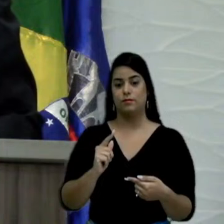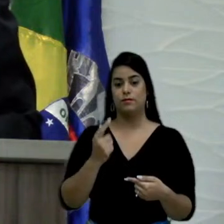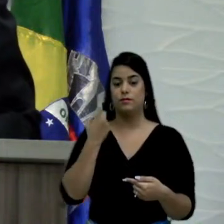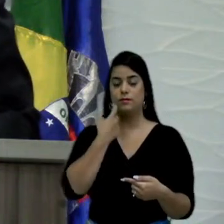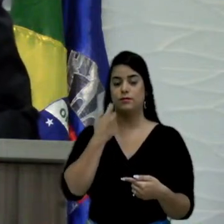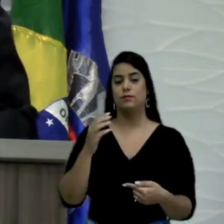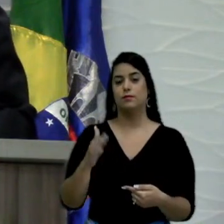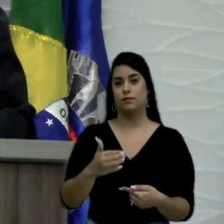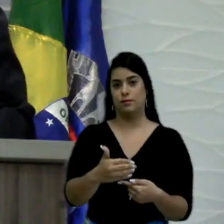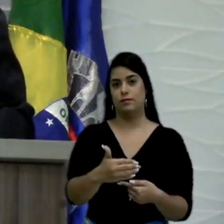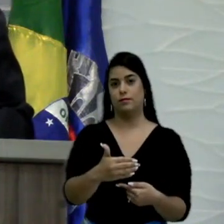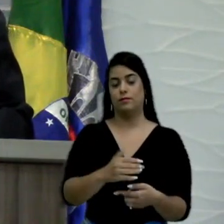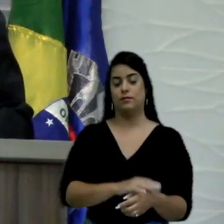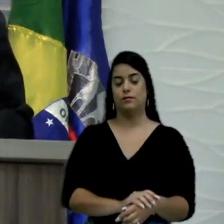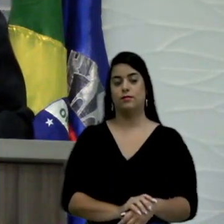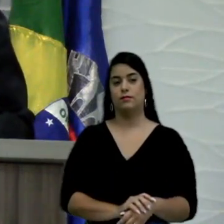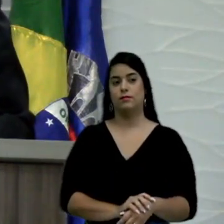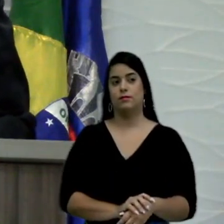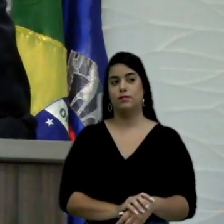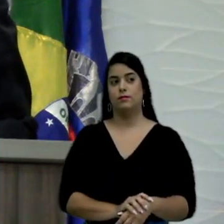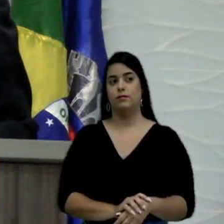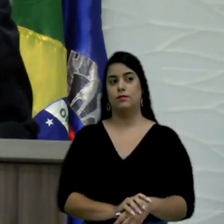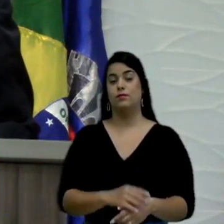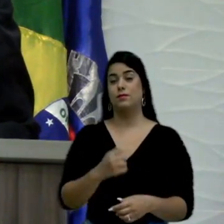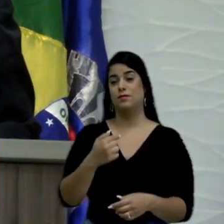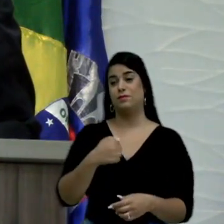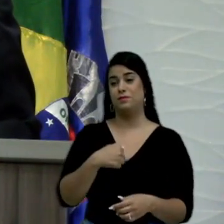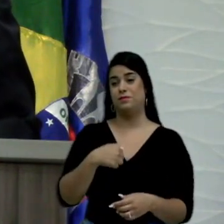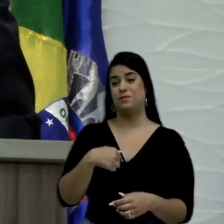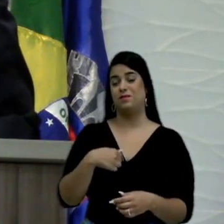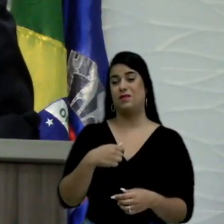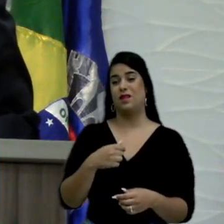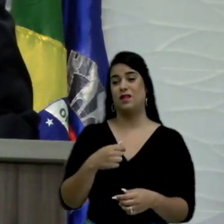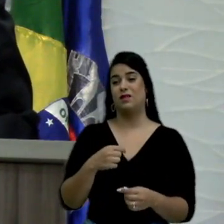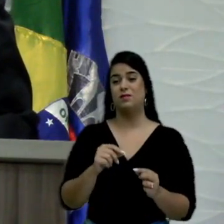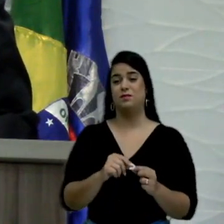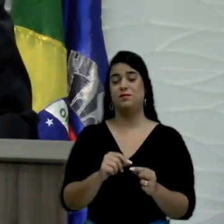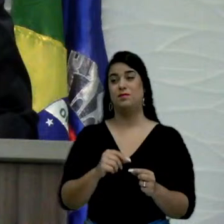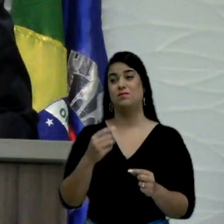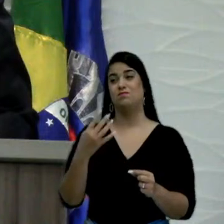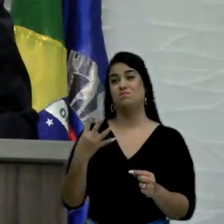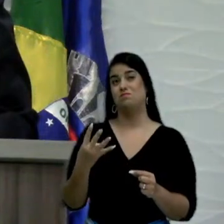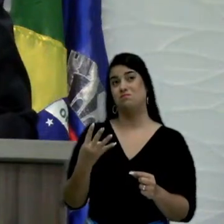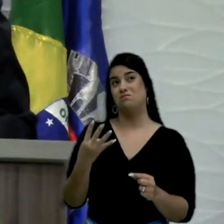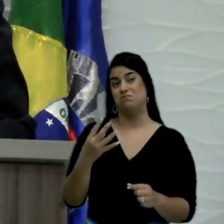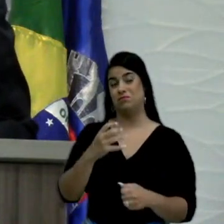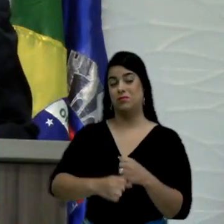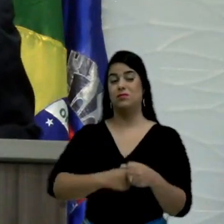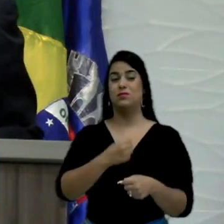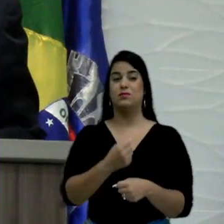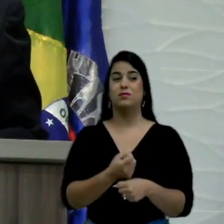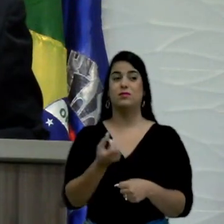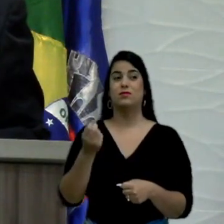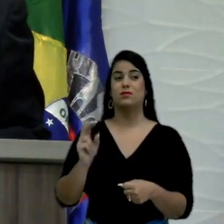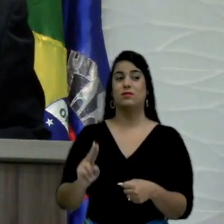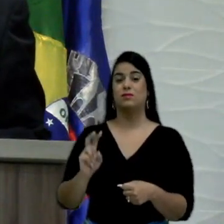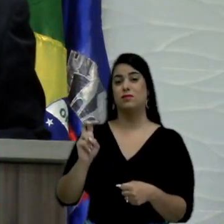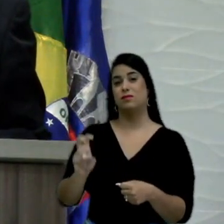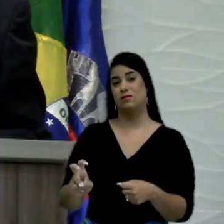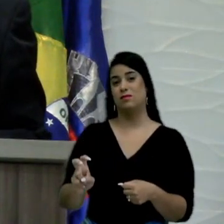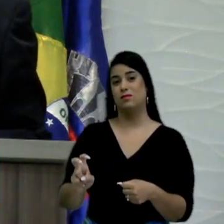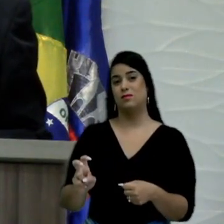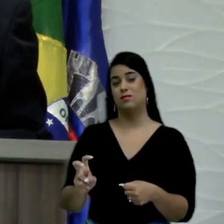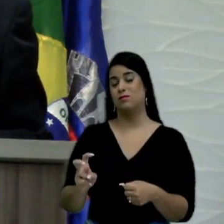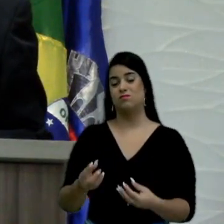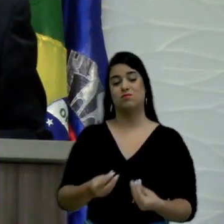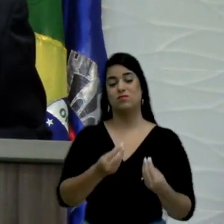E se eu faz 4 anos ou 5 que eu não passo na casa de ninguém dando peixe